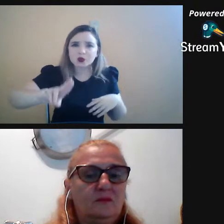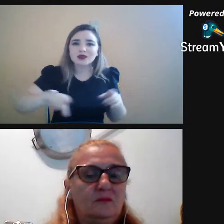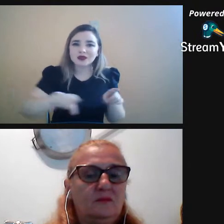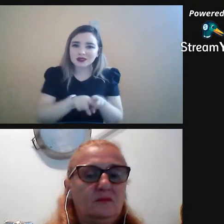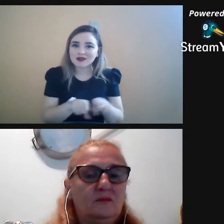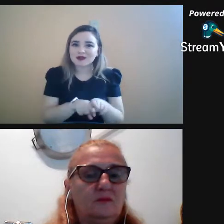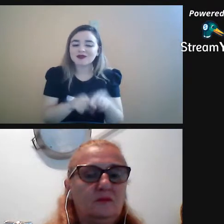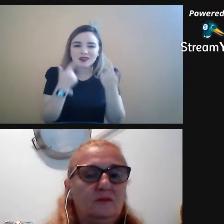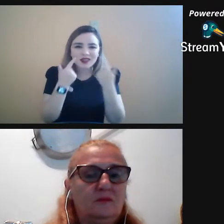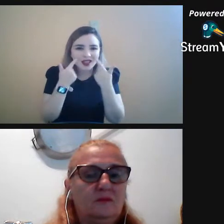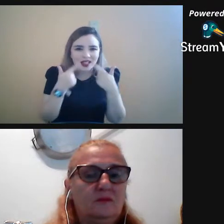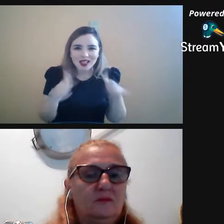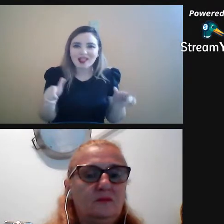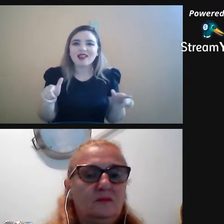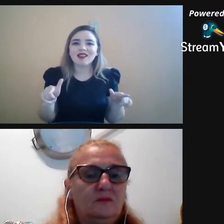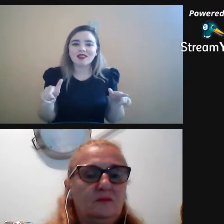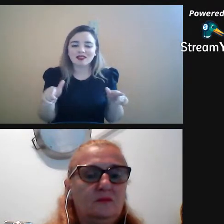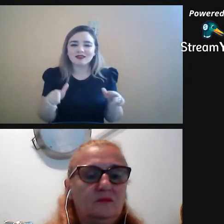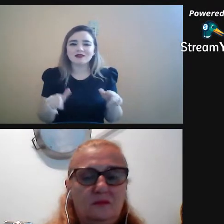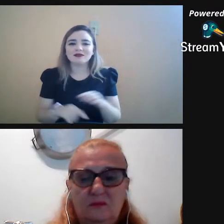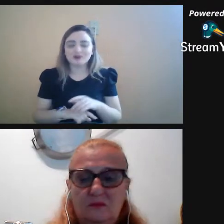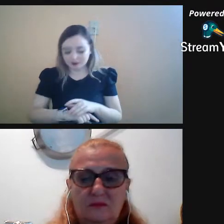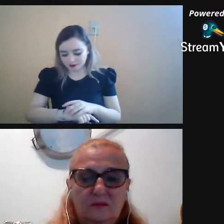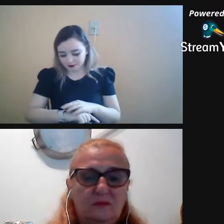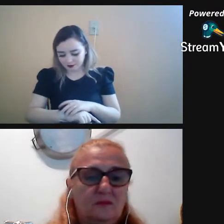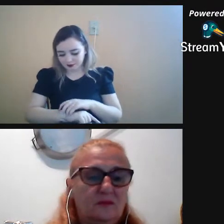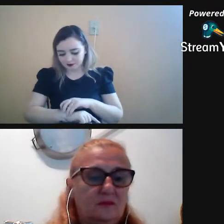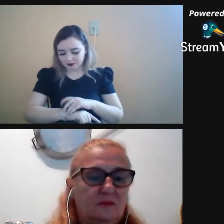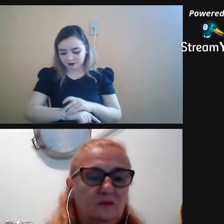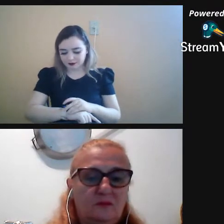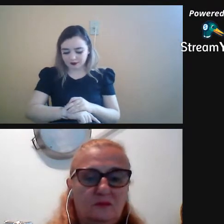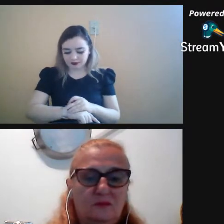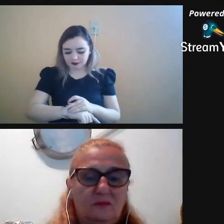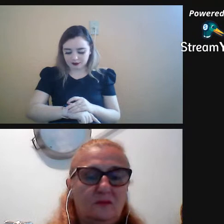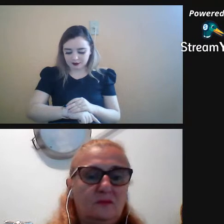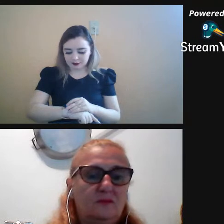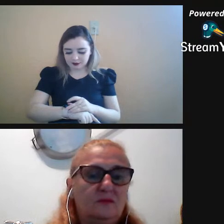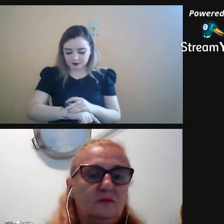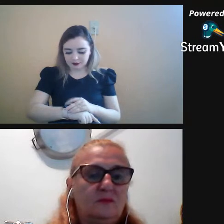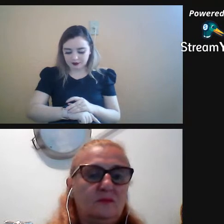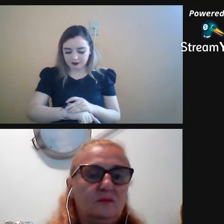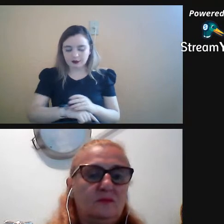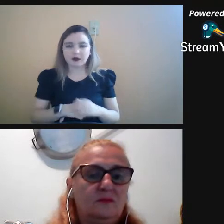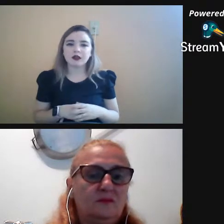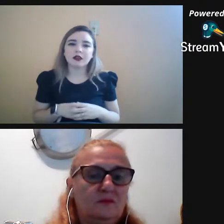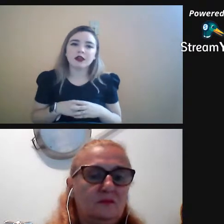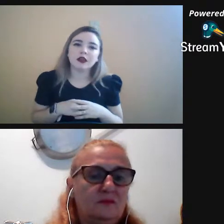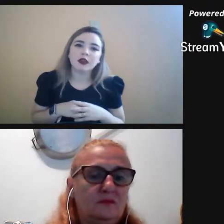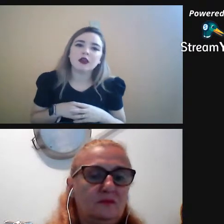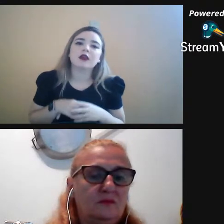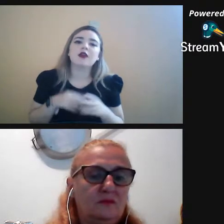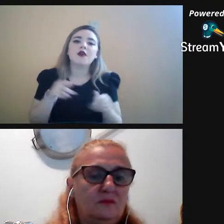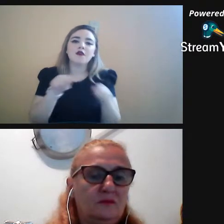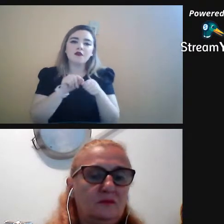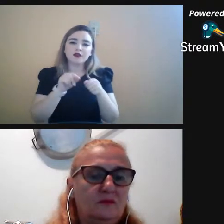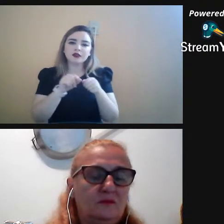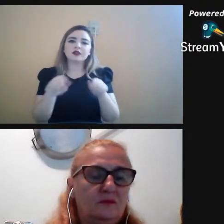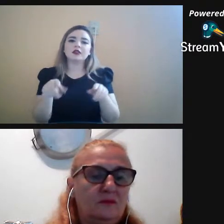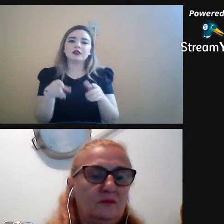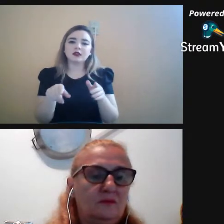estava quando ele estava em Ibiza, isso na Europa, ele que também morou em Ibiza, morou em Paris. E ele fazia, usando